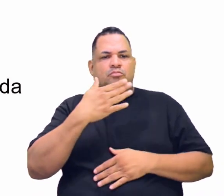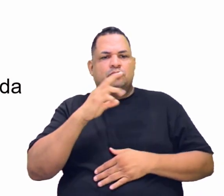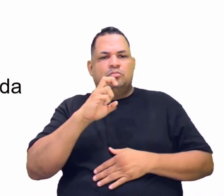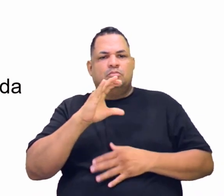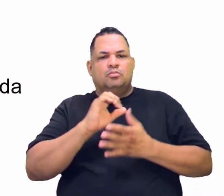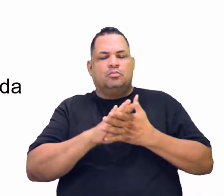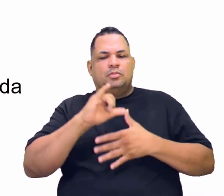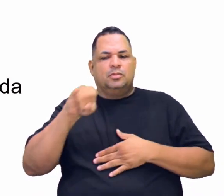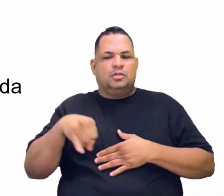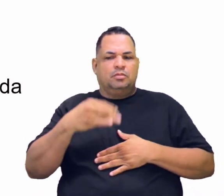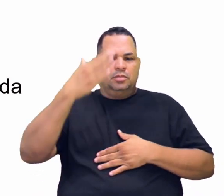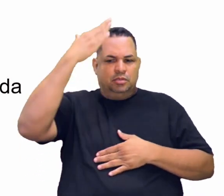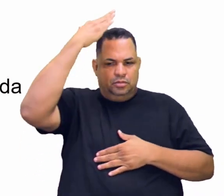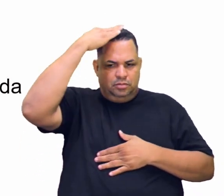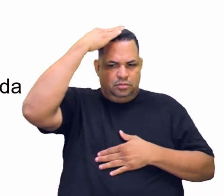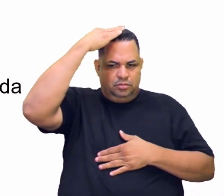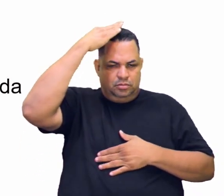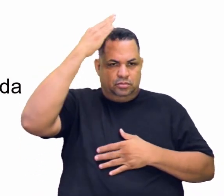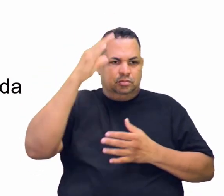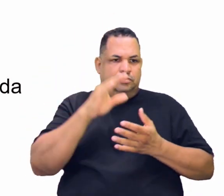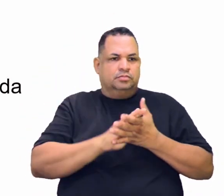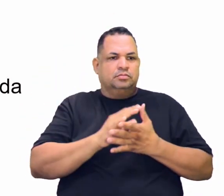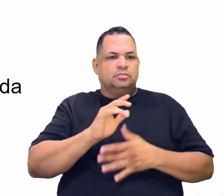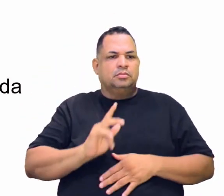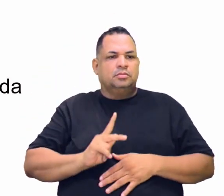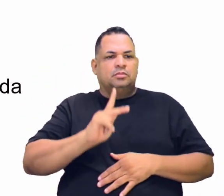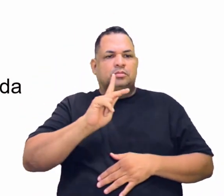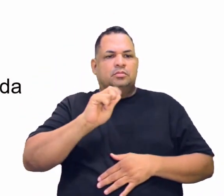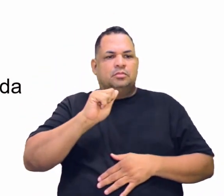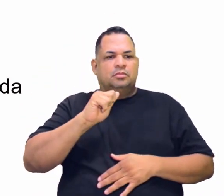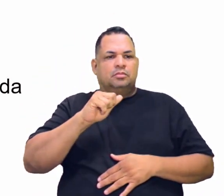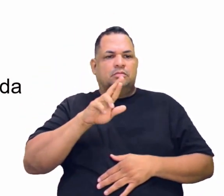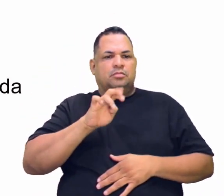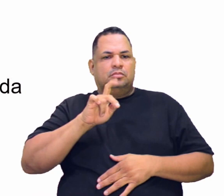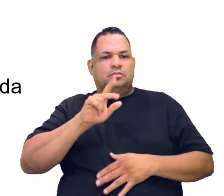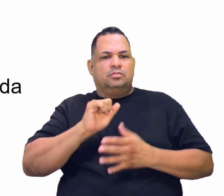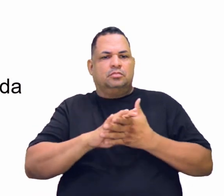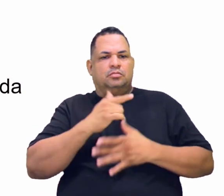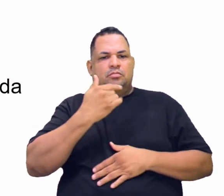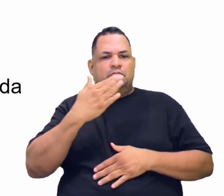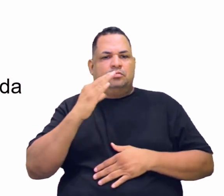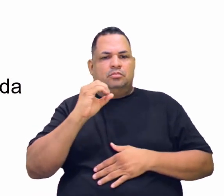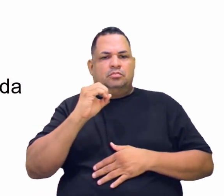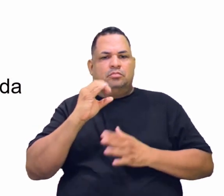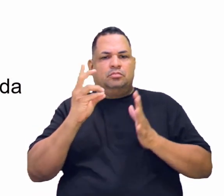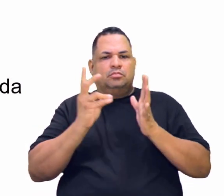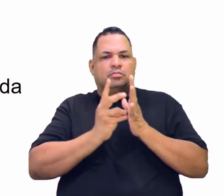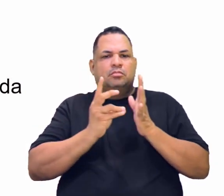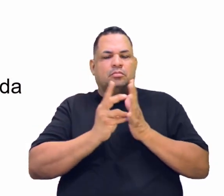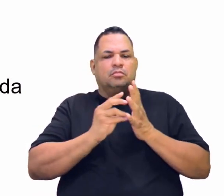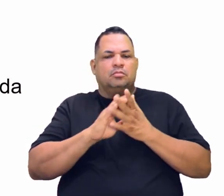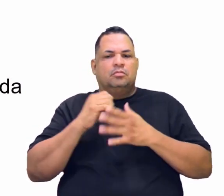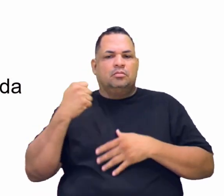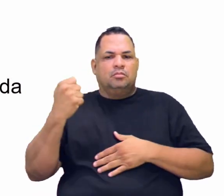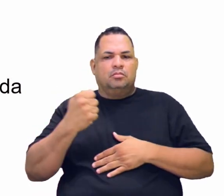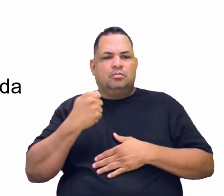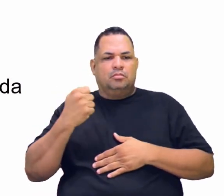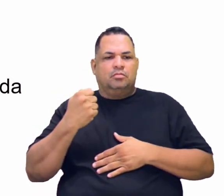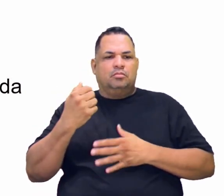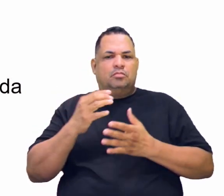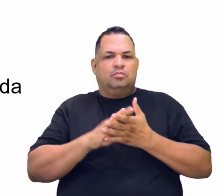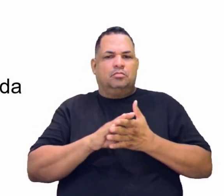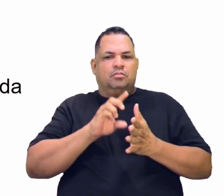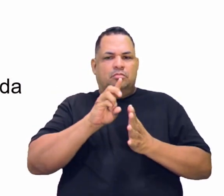ali na região de Ji-Paraná. Já os Caripunas, eles são 20 índios, estão na região de Ariquemes,